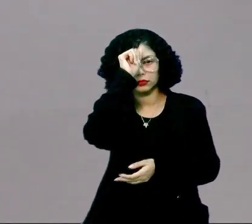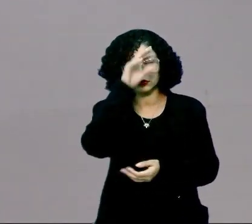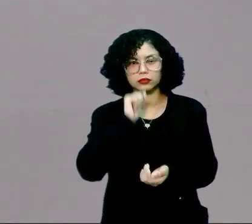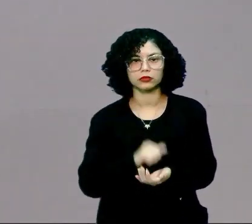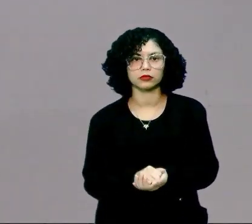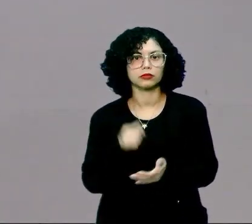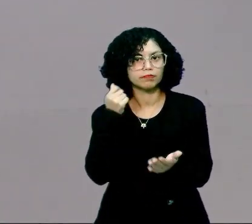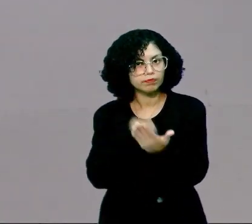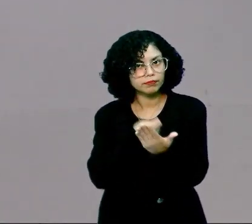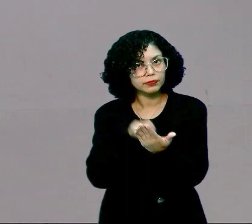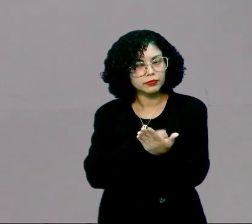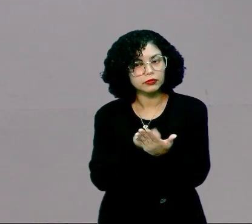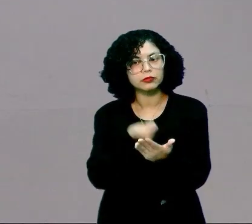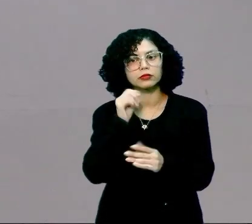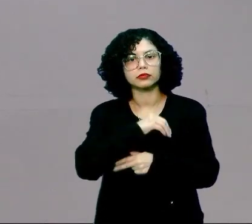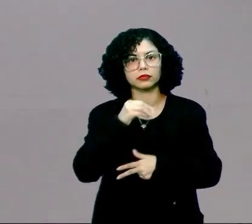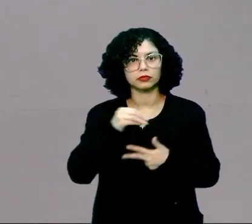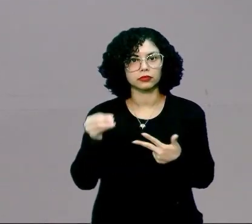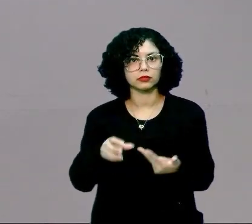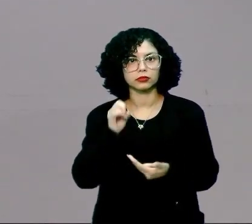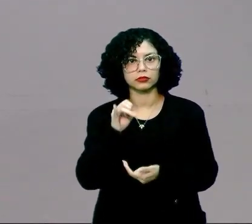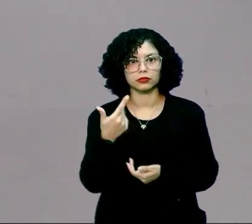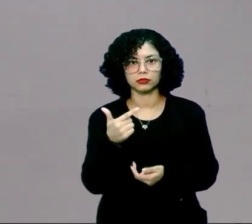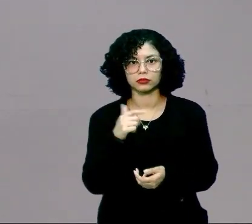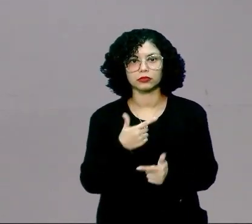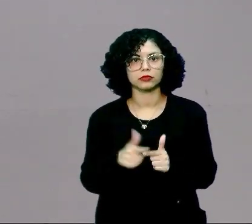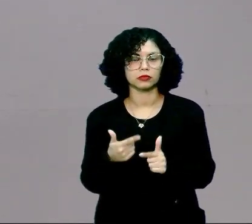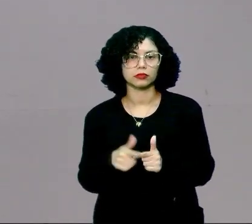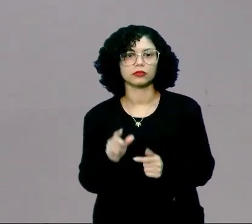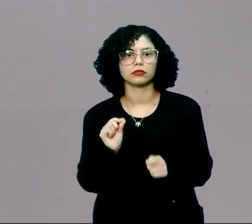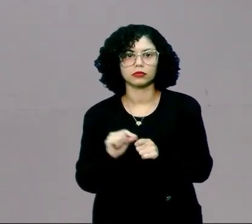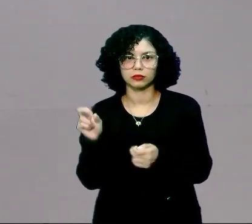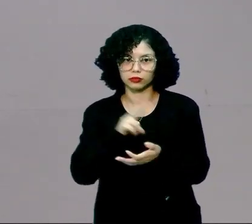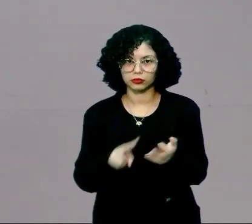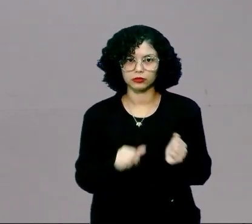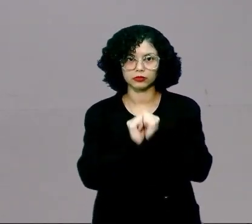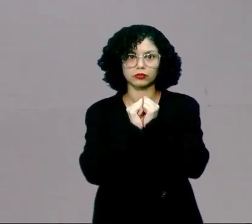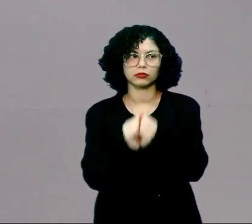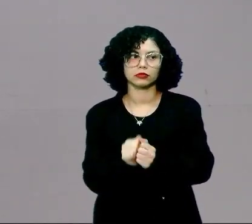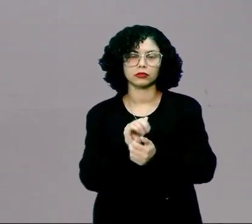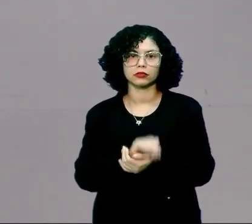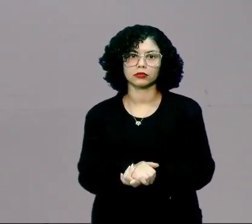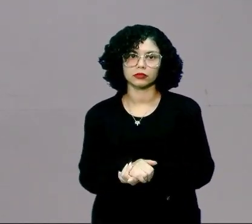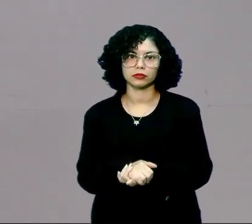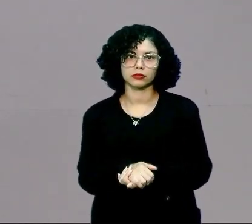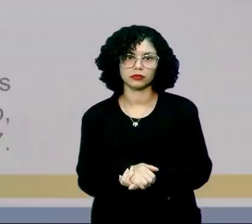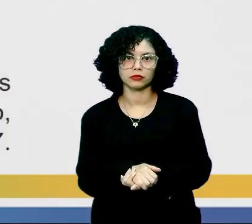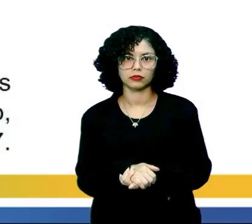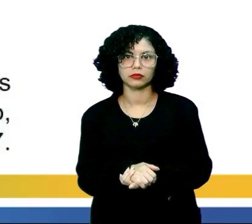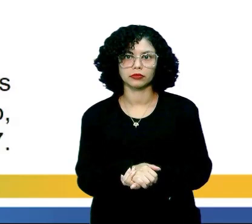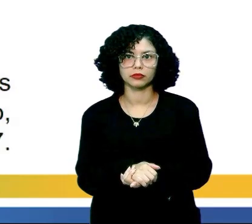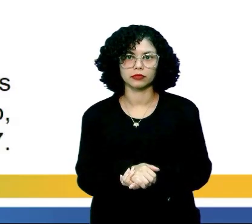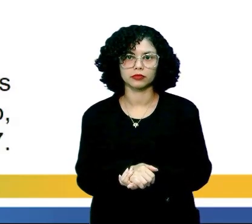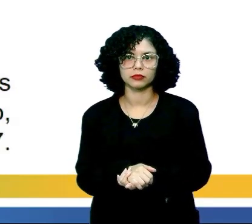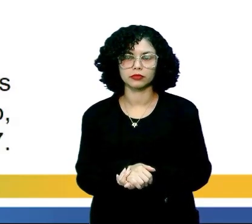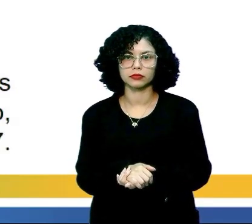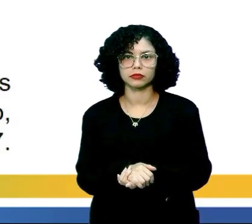Que são cobradas pelo Enem. Se você não tiver, não tem problema, a gente faz a leitura juntos e discute, tá?